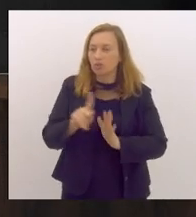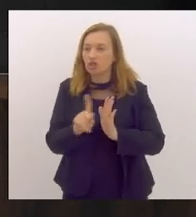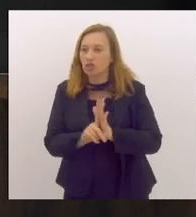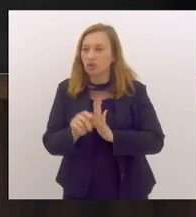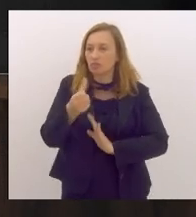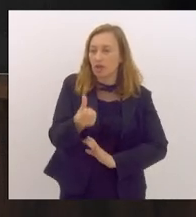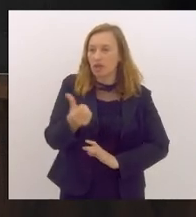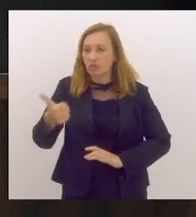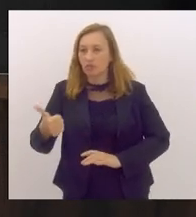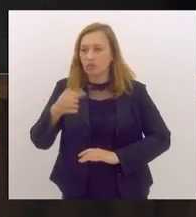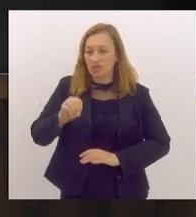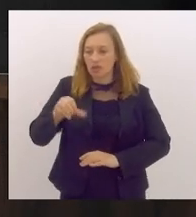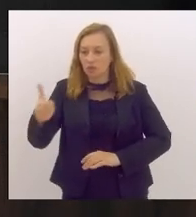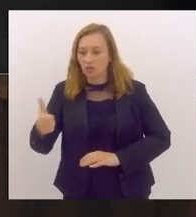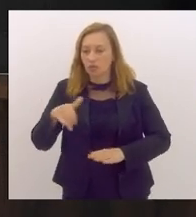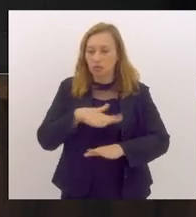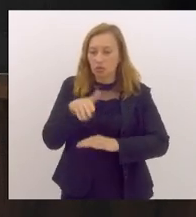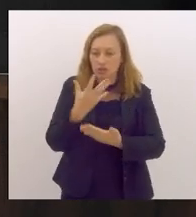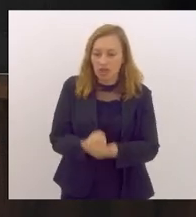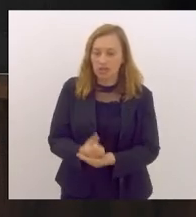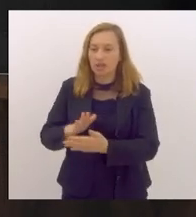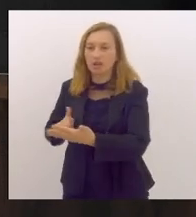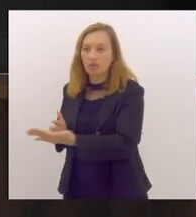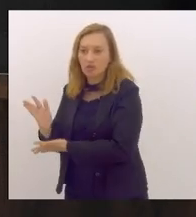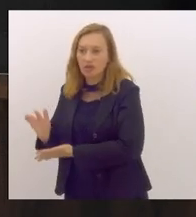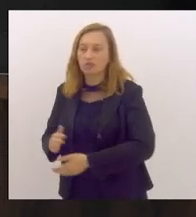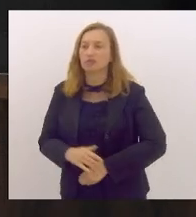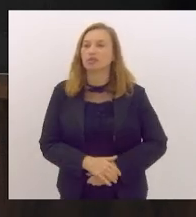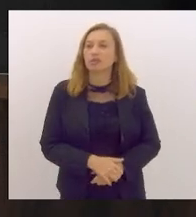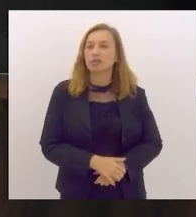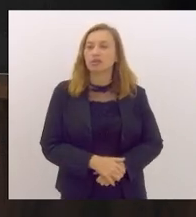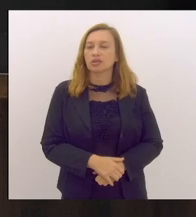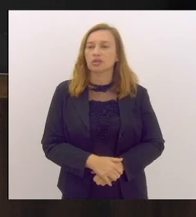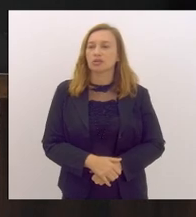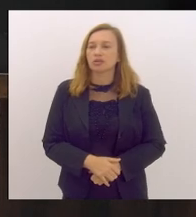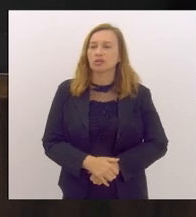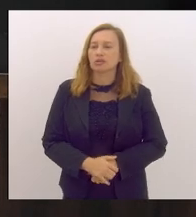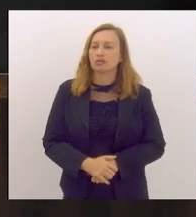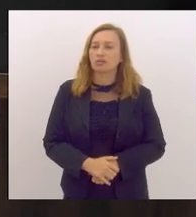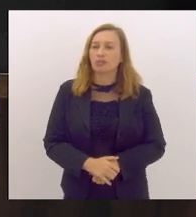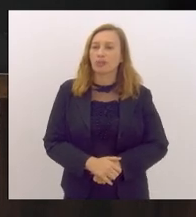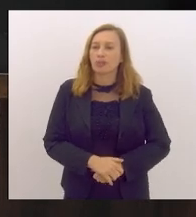lei 6101. Senhores que aprovam, permaneçam como estão, aprovado.